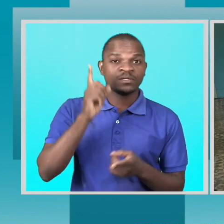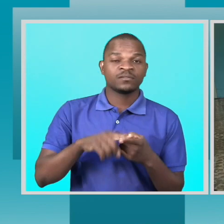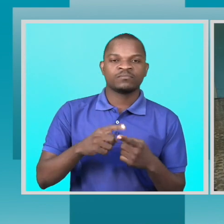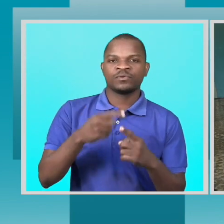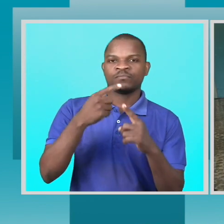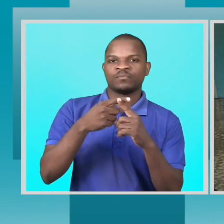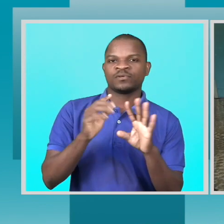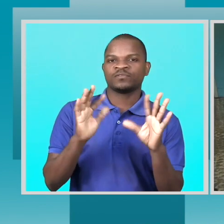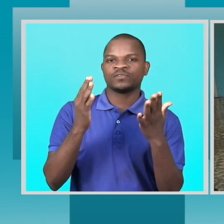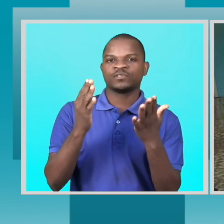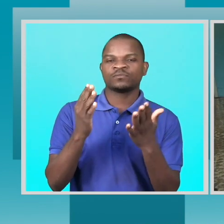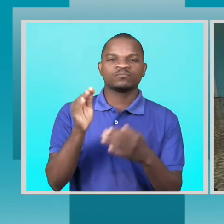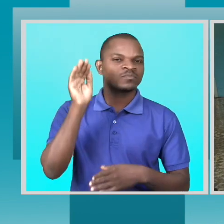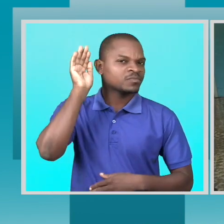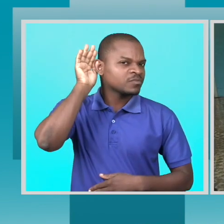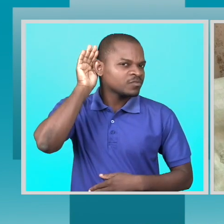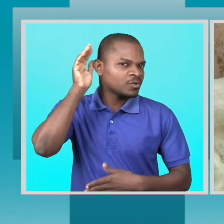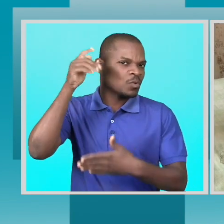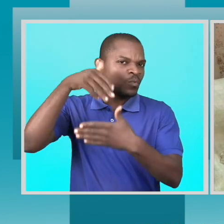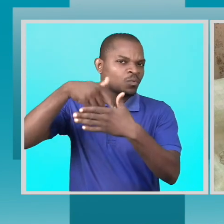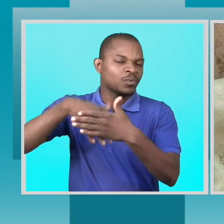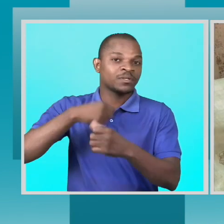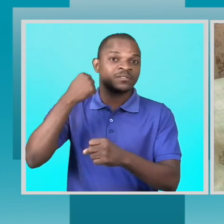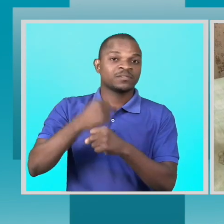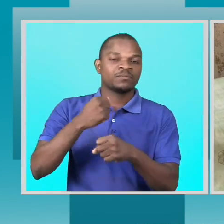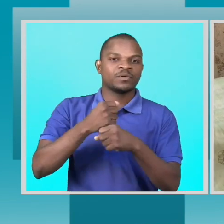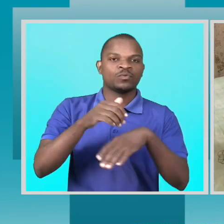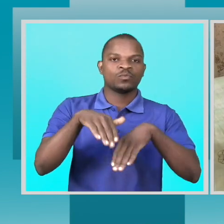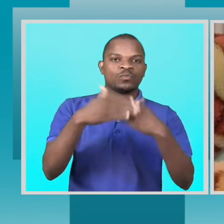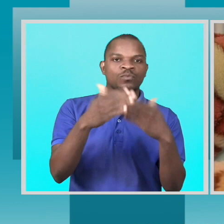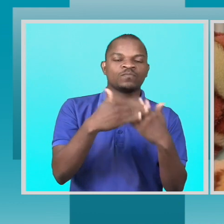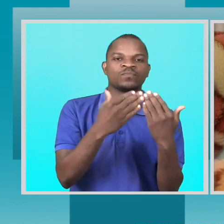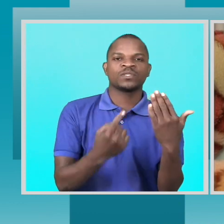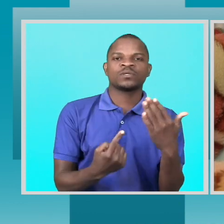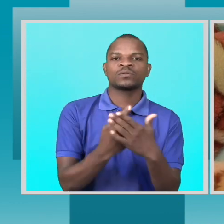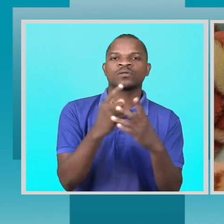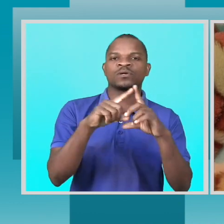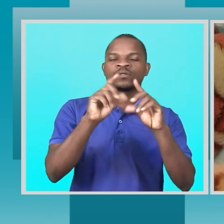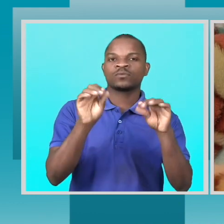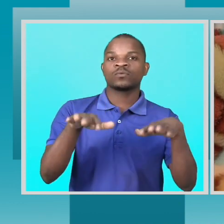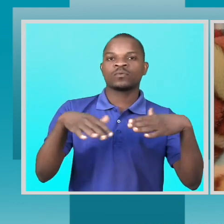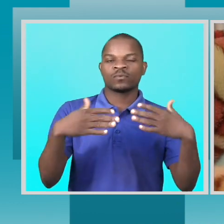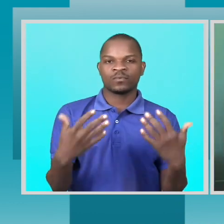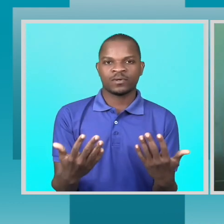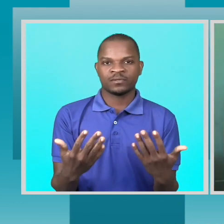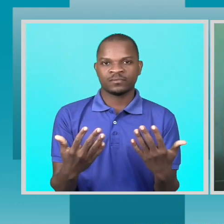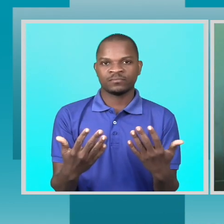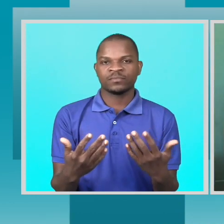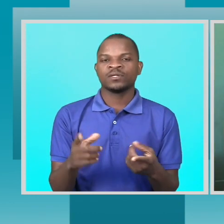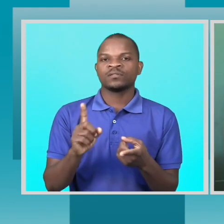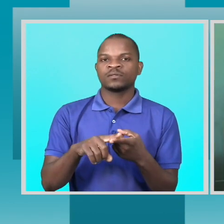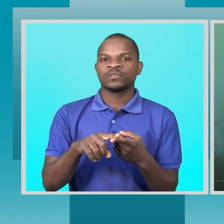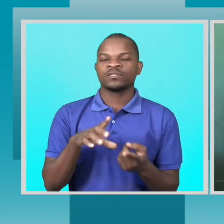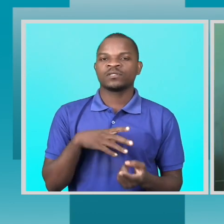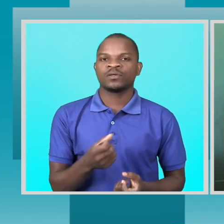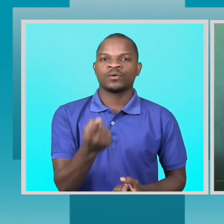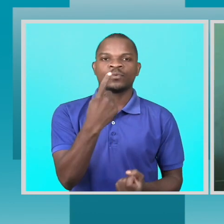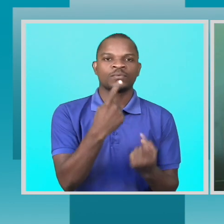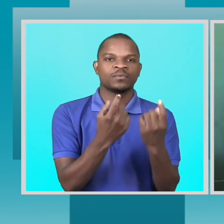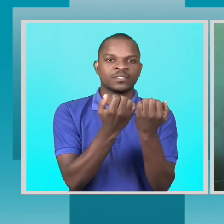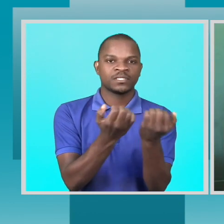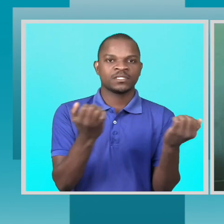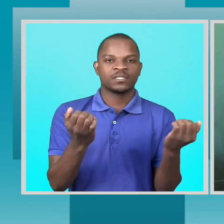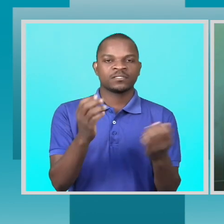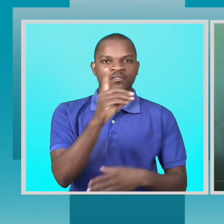entender melhor do trabalho, do dia a dia, do trabalho que está sendo feito aqui. Como as crianças são